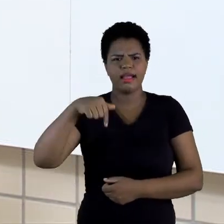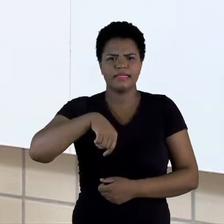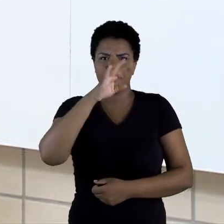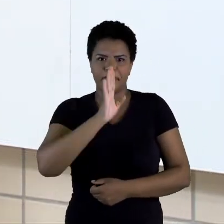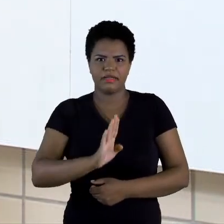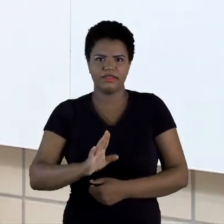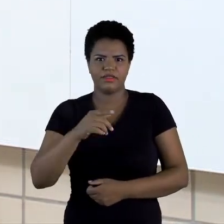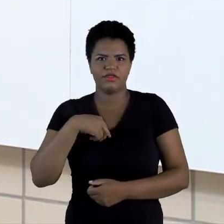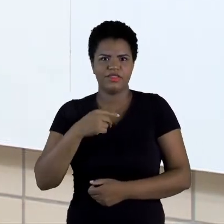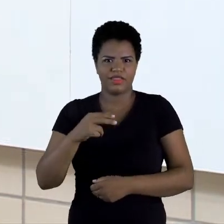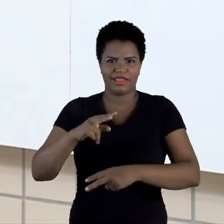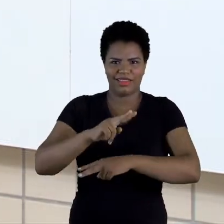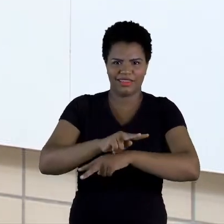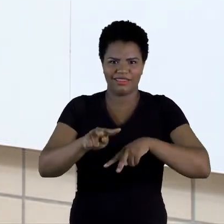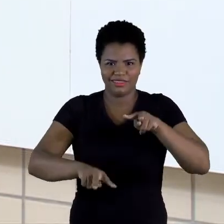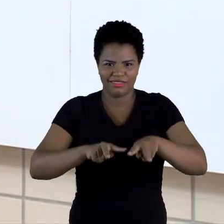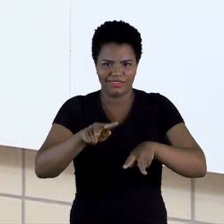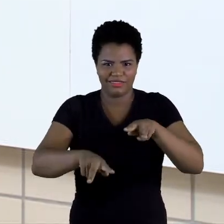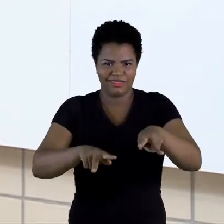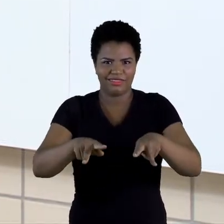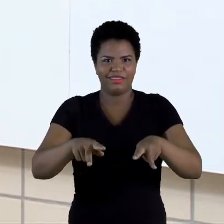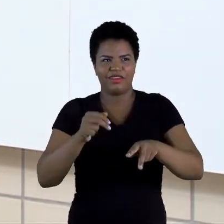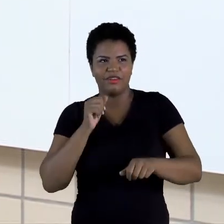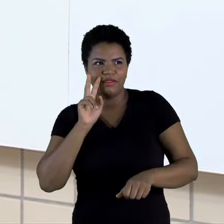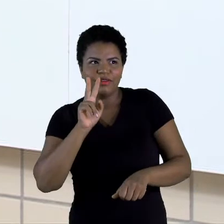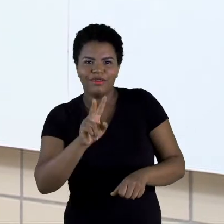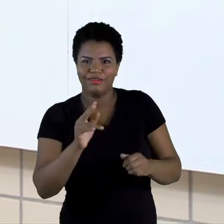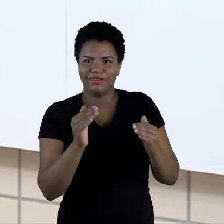quando aparecem alguns na minha casa.